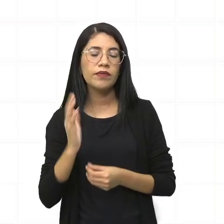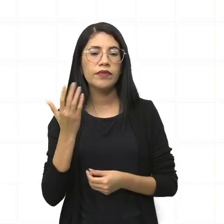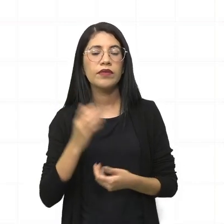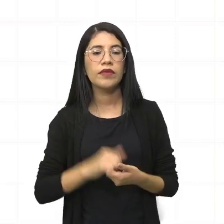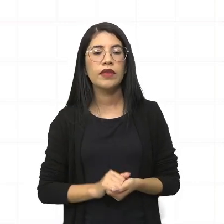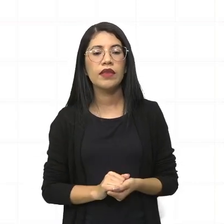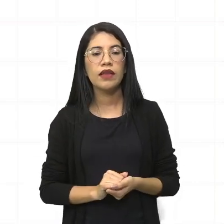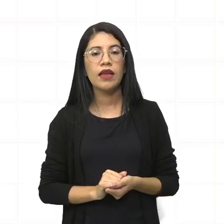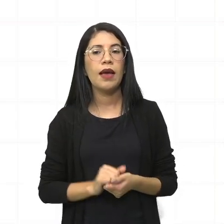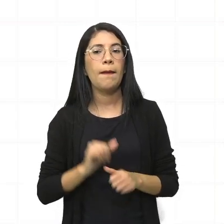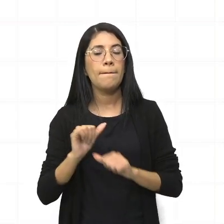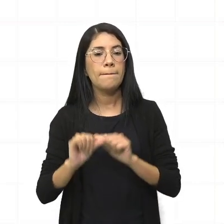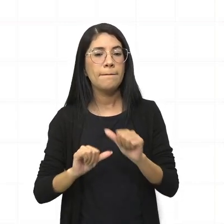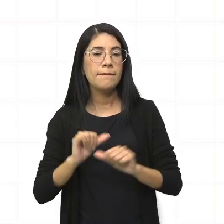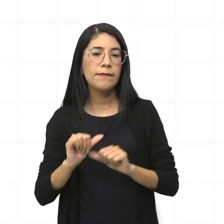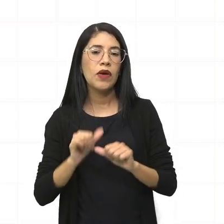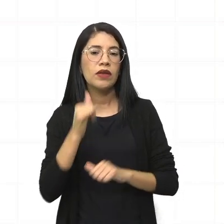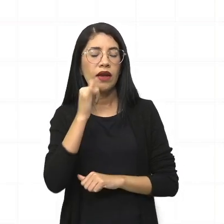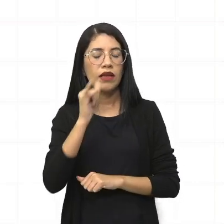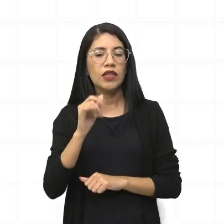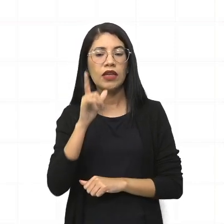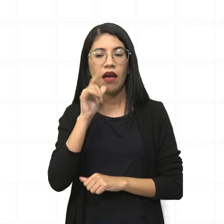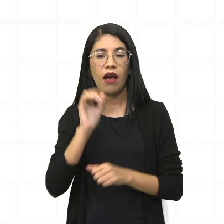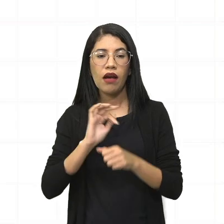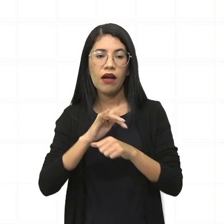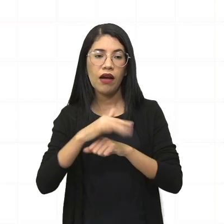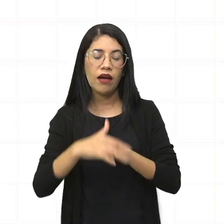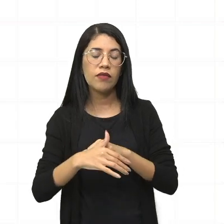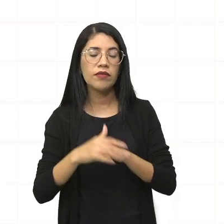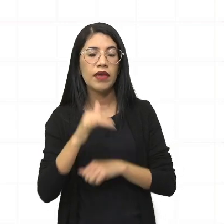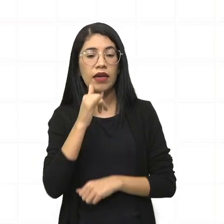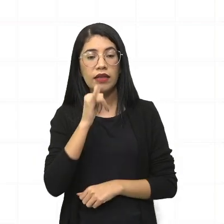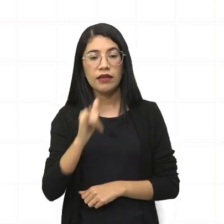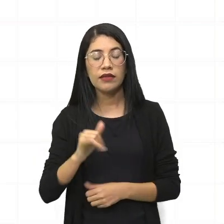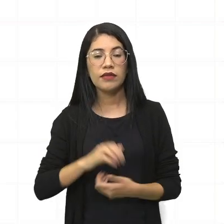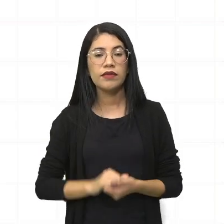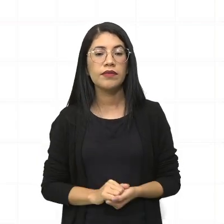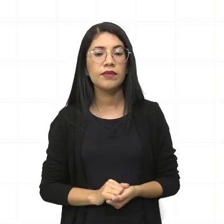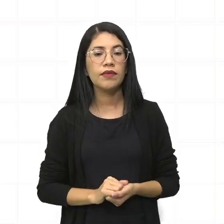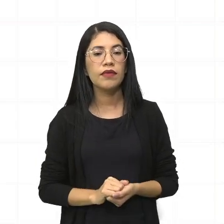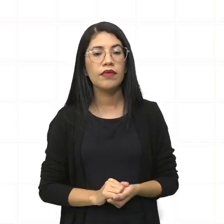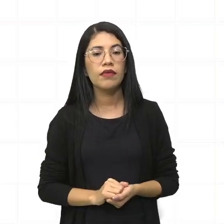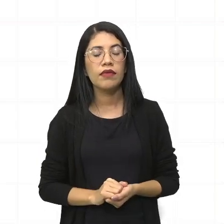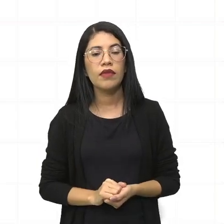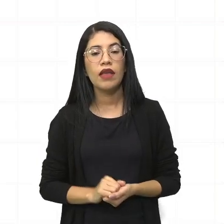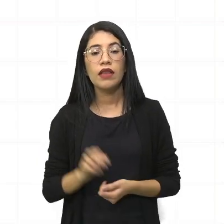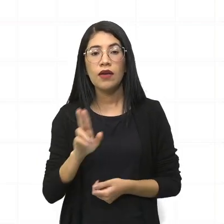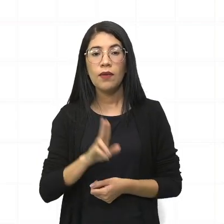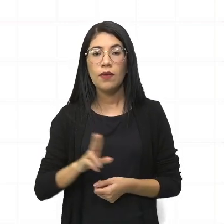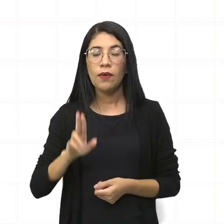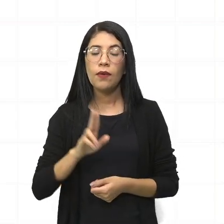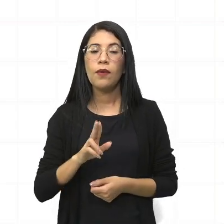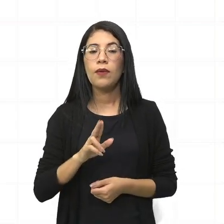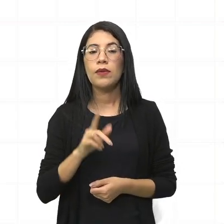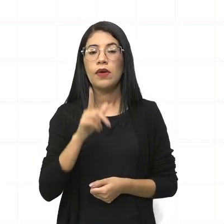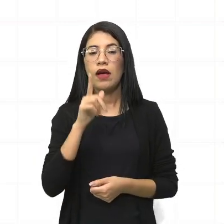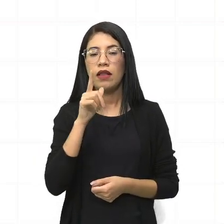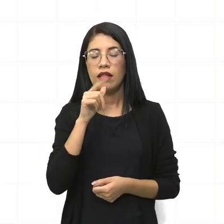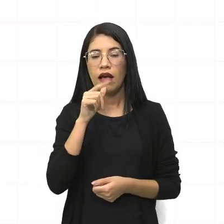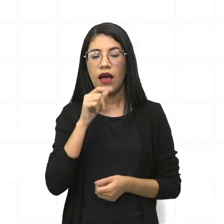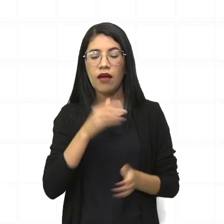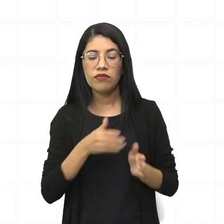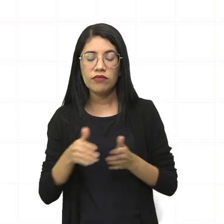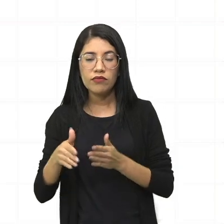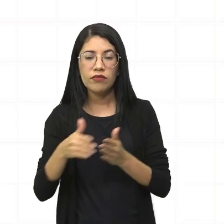da conversão da energia potencial da água em energia elétrica. Então, nós temos aí o uso da água dos rios, que